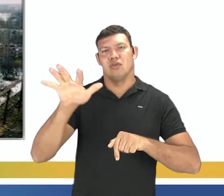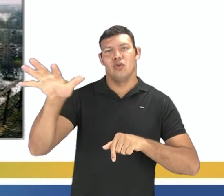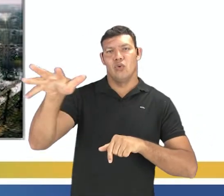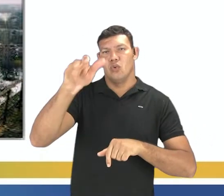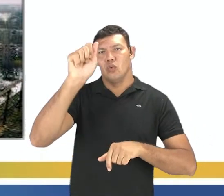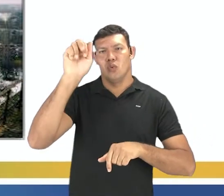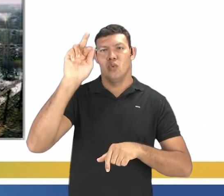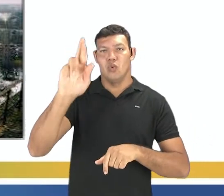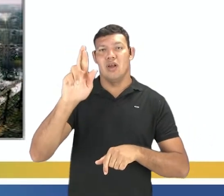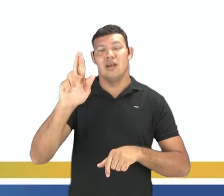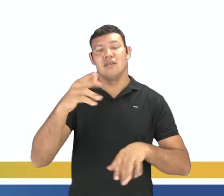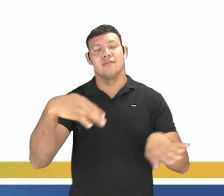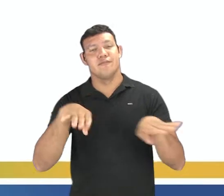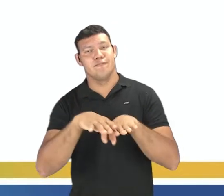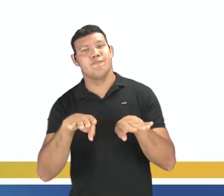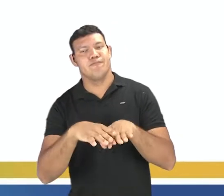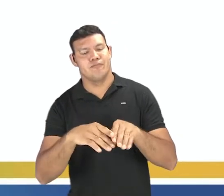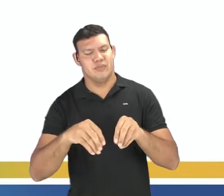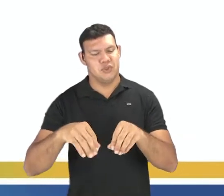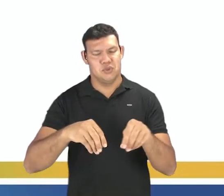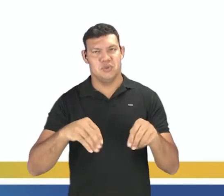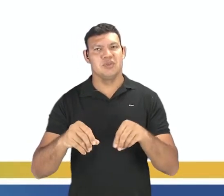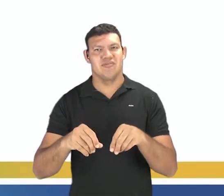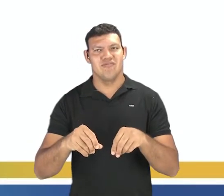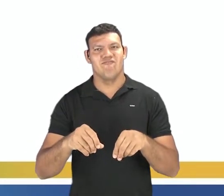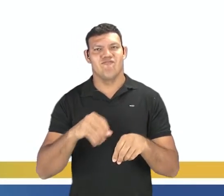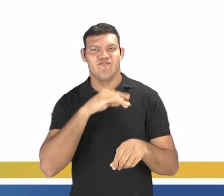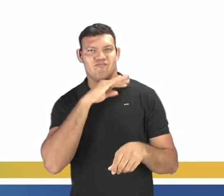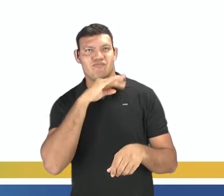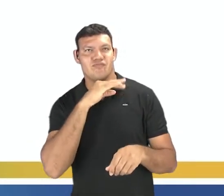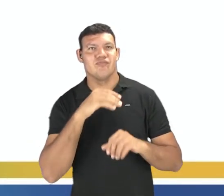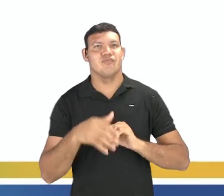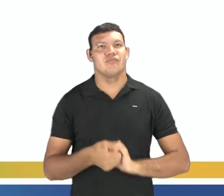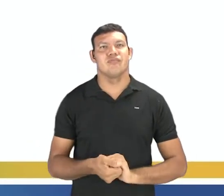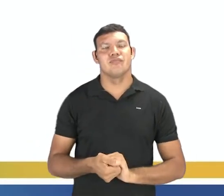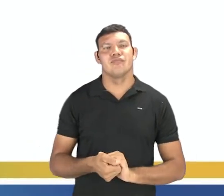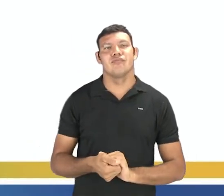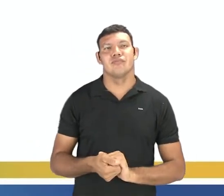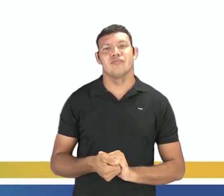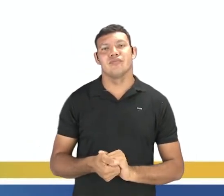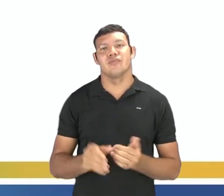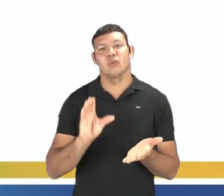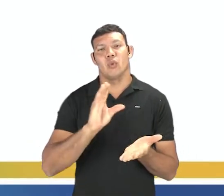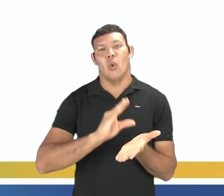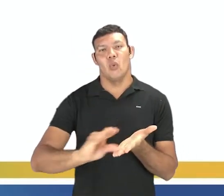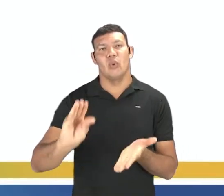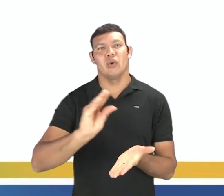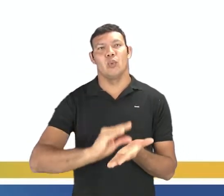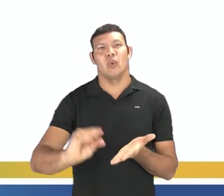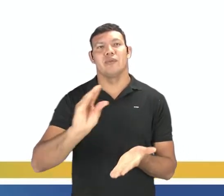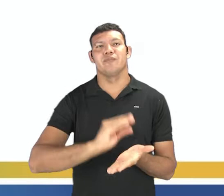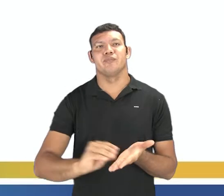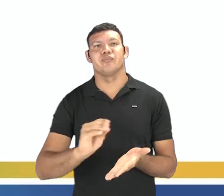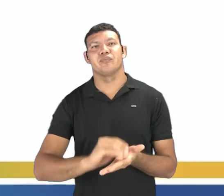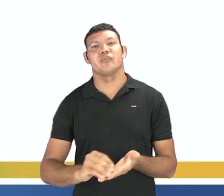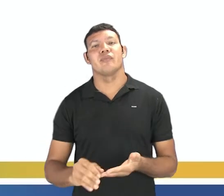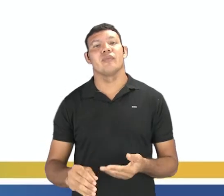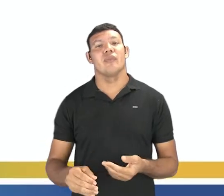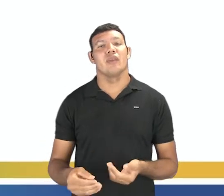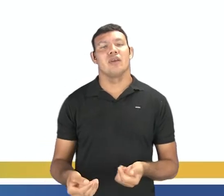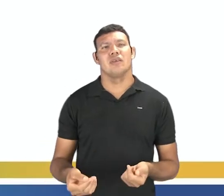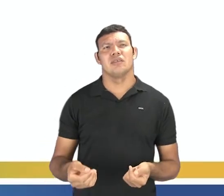muito prejudicial ao ser humano. Aí os custos, né, do Afeganistão, que eu estava comentando lá atrás, chega aí a 110